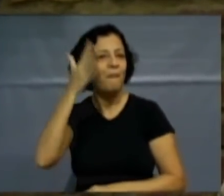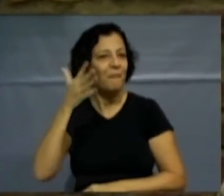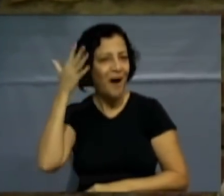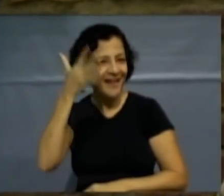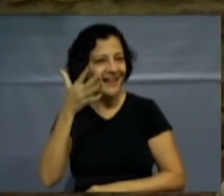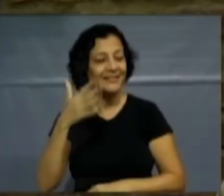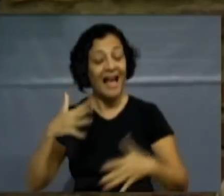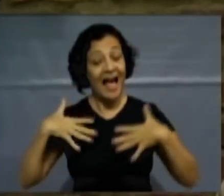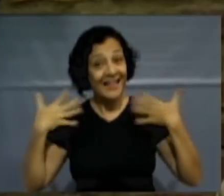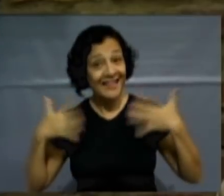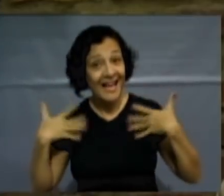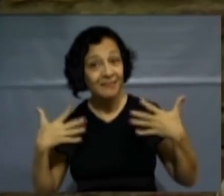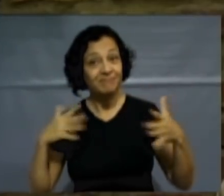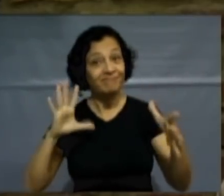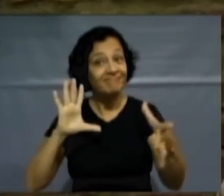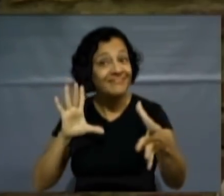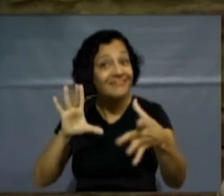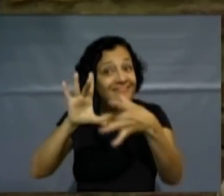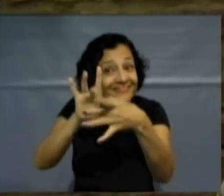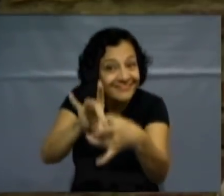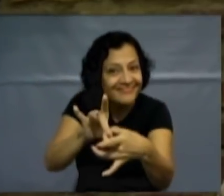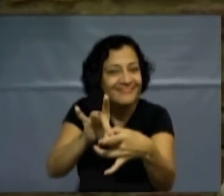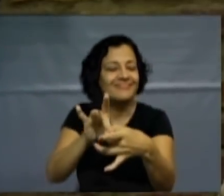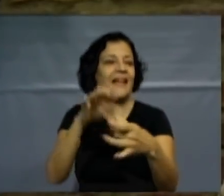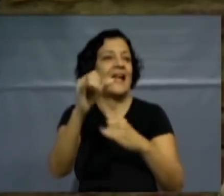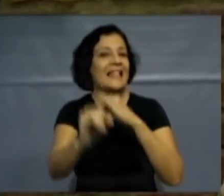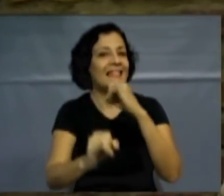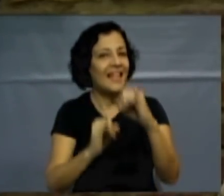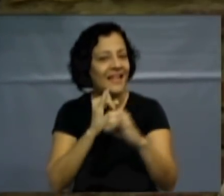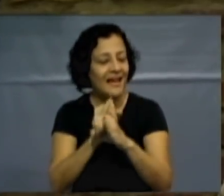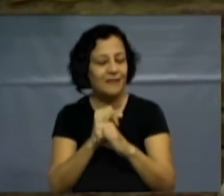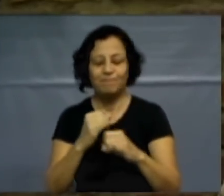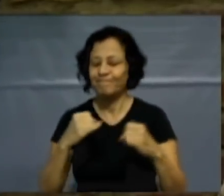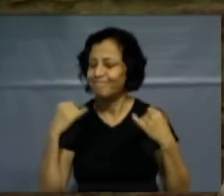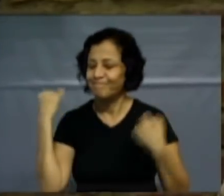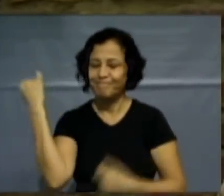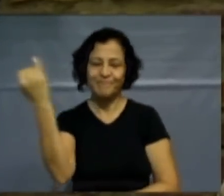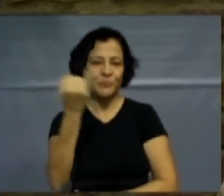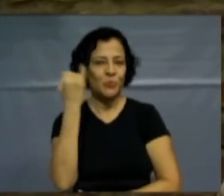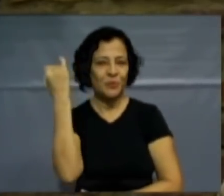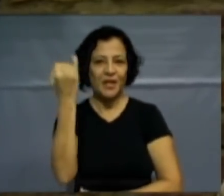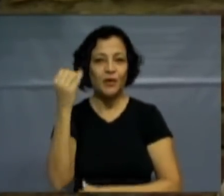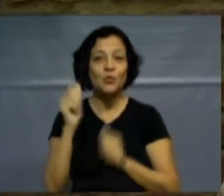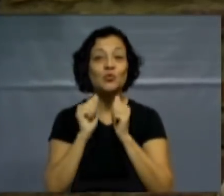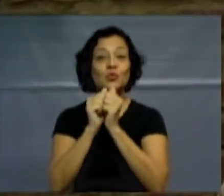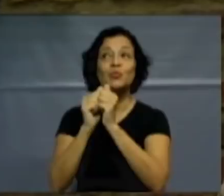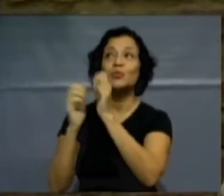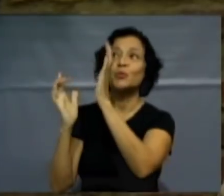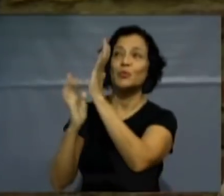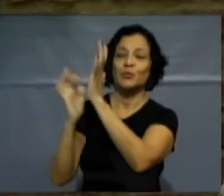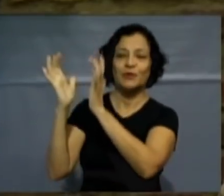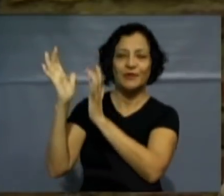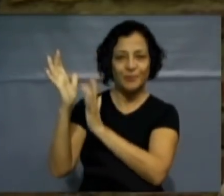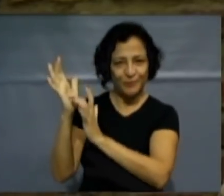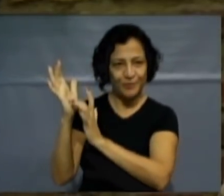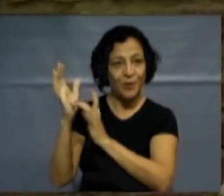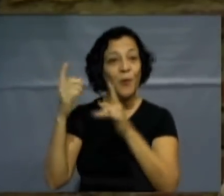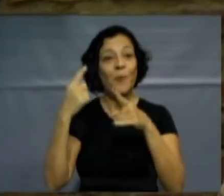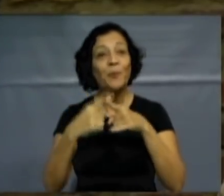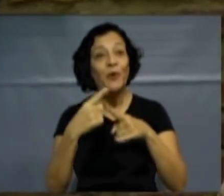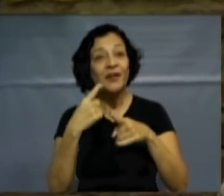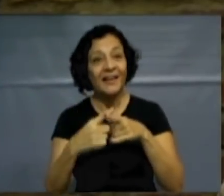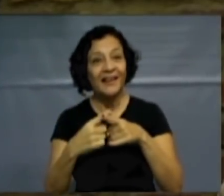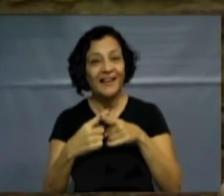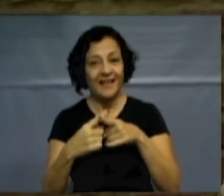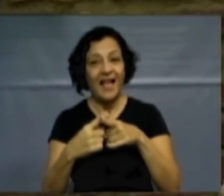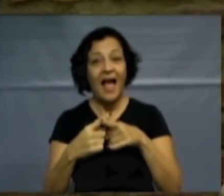se interconectar, né, através de Jesus. Porque a tecnologia